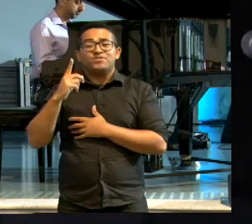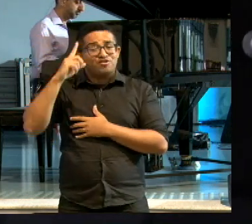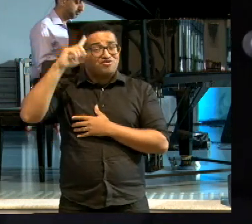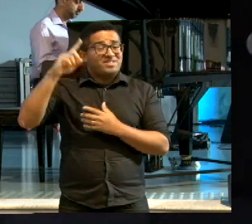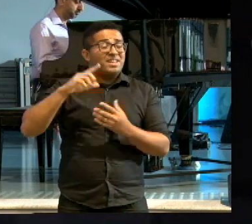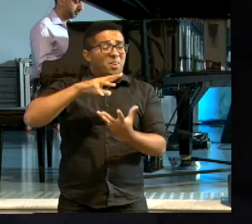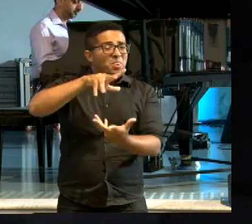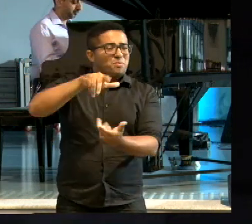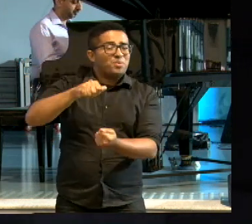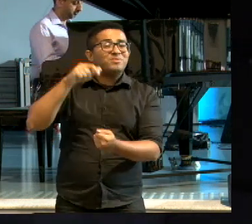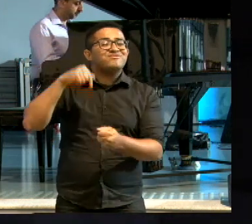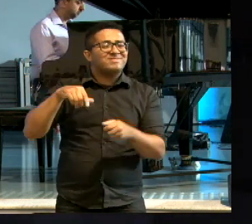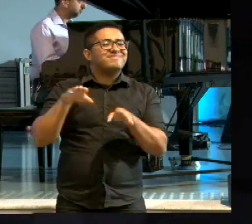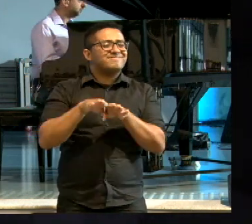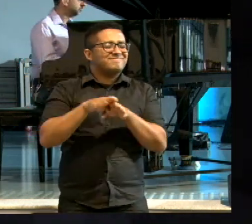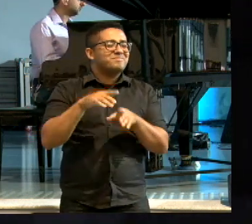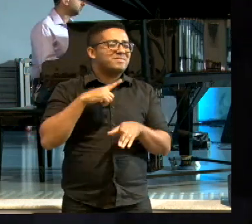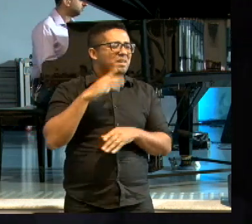efeito já chegou no Brasil.